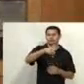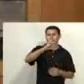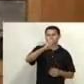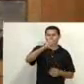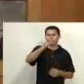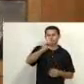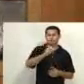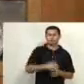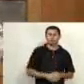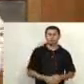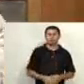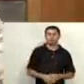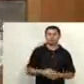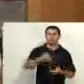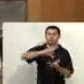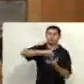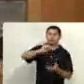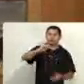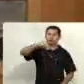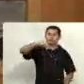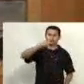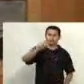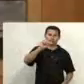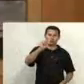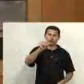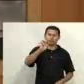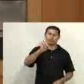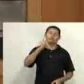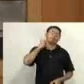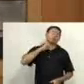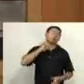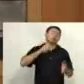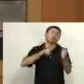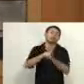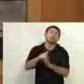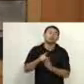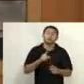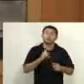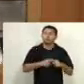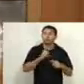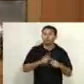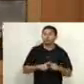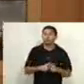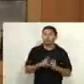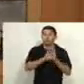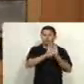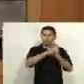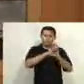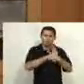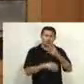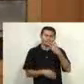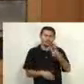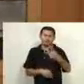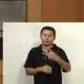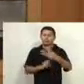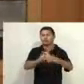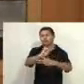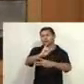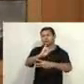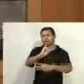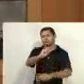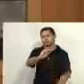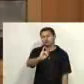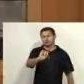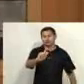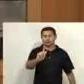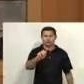14.560? Andradas, Minas Gerais pergunta, alunos perguntando por que o conceito dos 3 sigmas, pessoal.